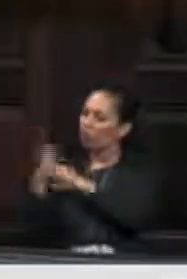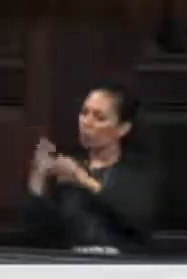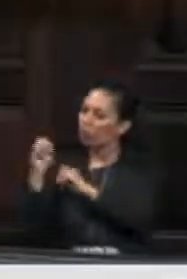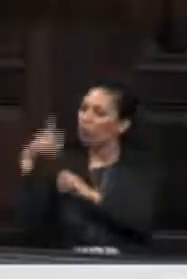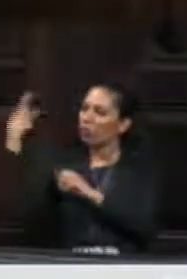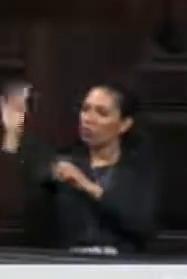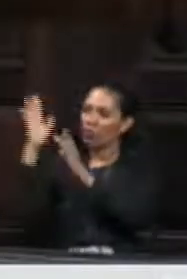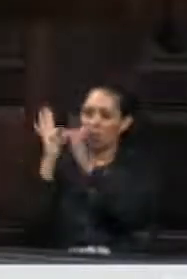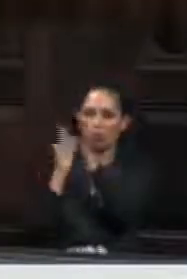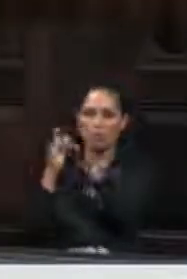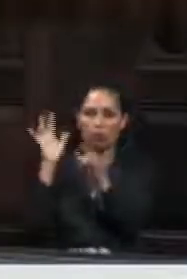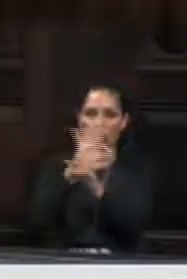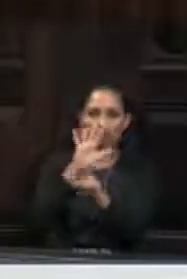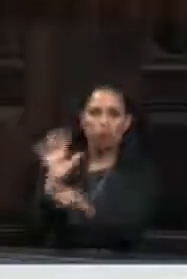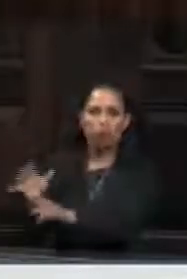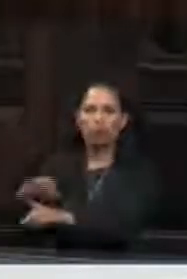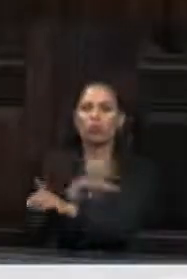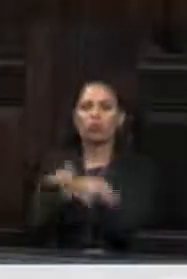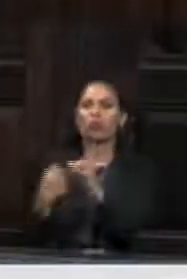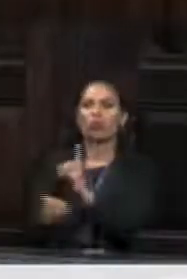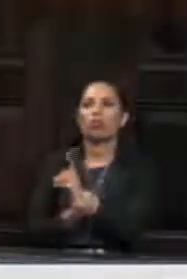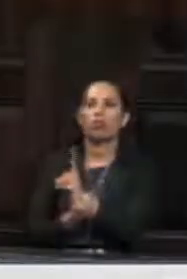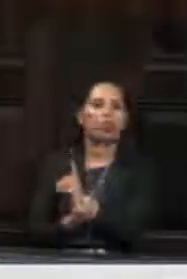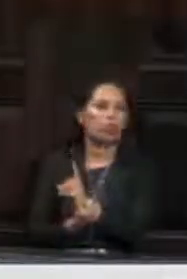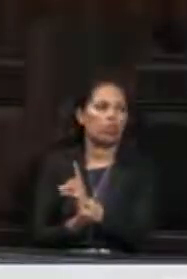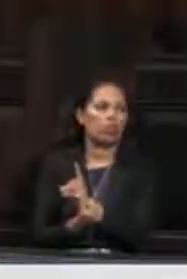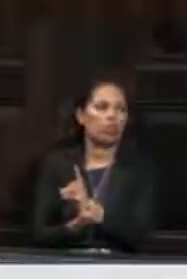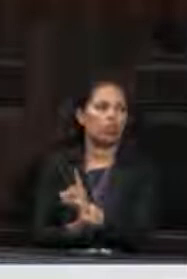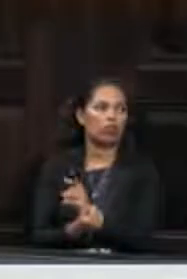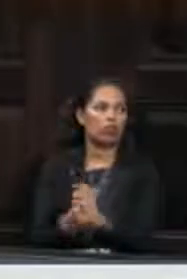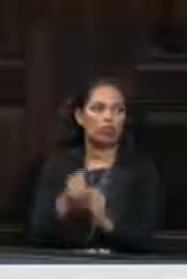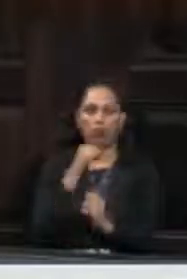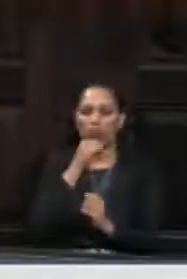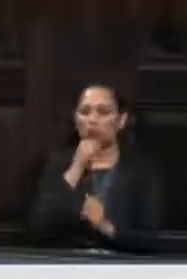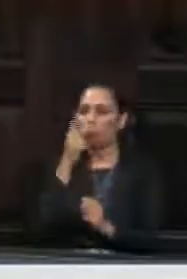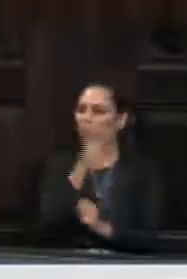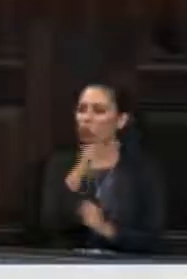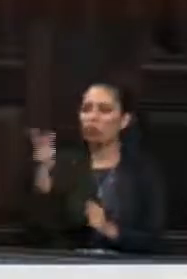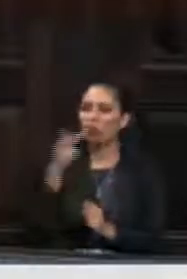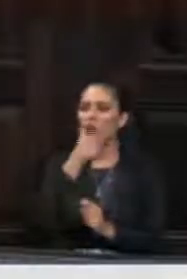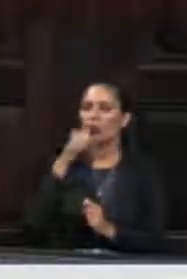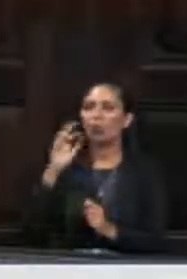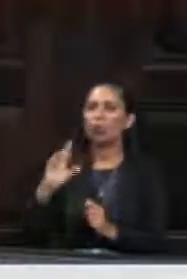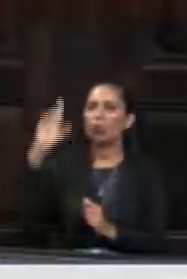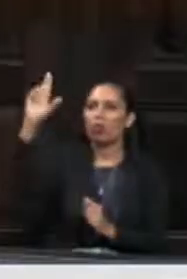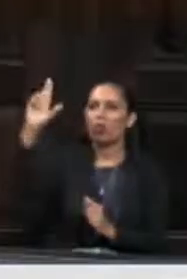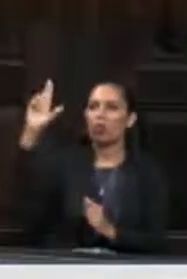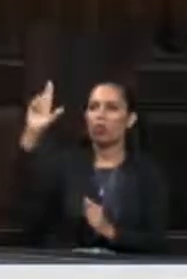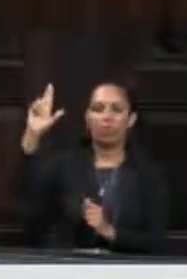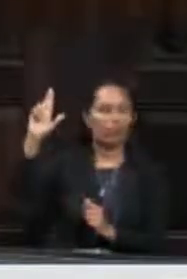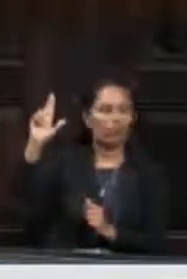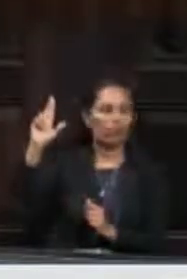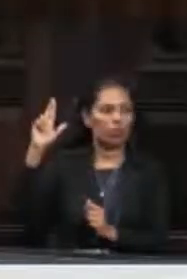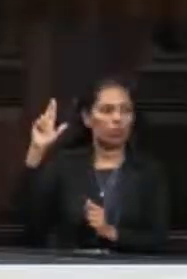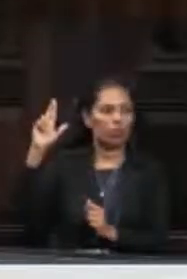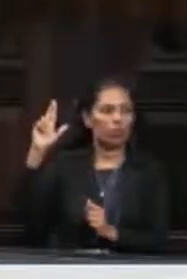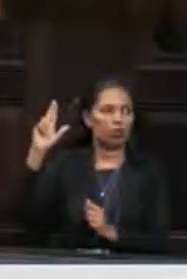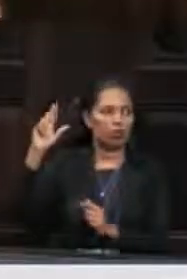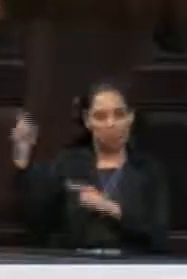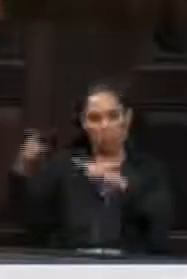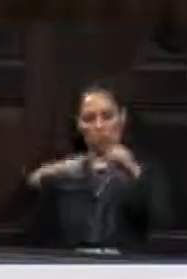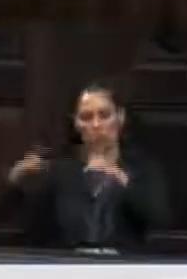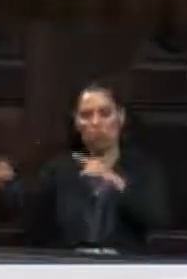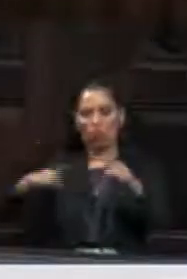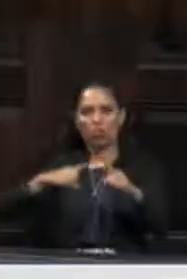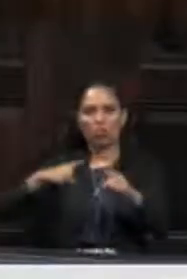continua contribuindo com a sociedade. Nós temos exemplos de dois grandes líderes que no século XX